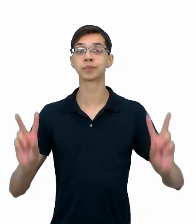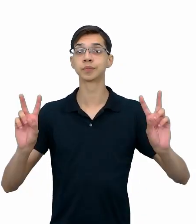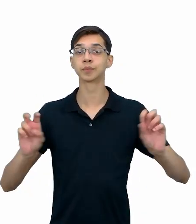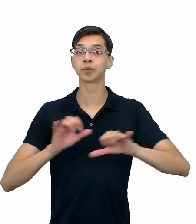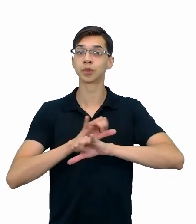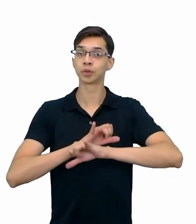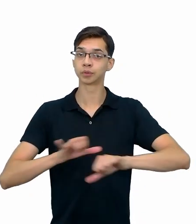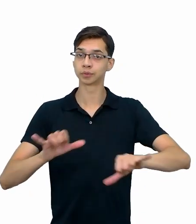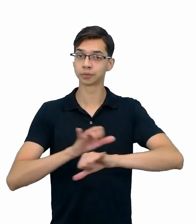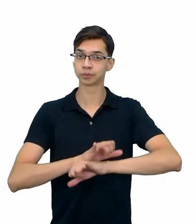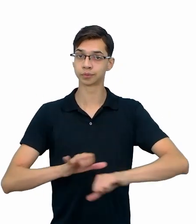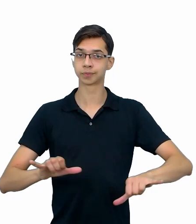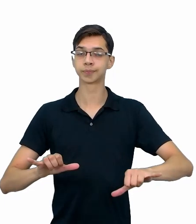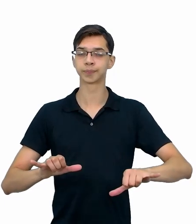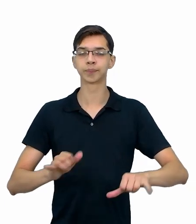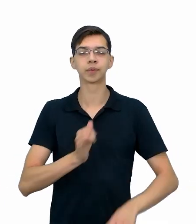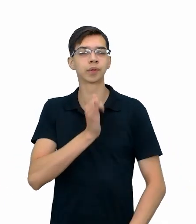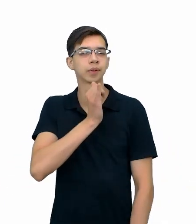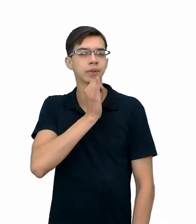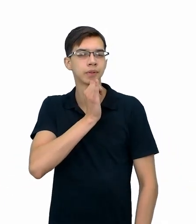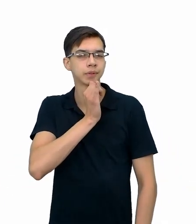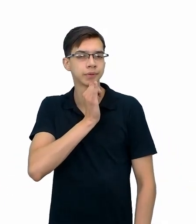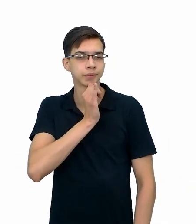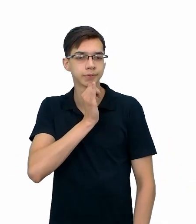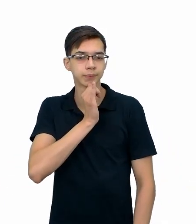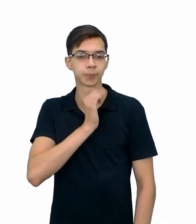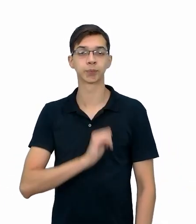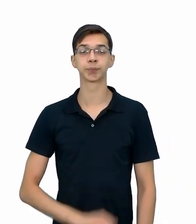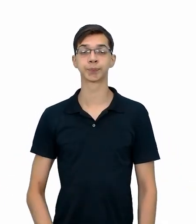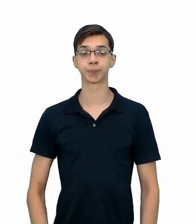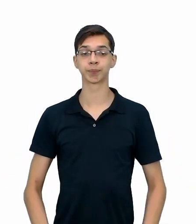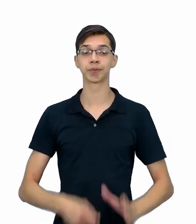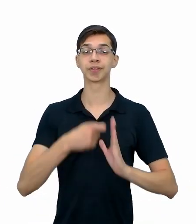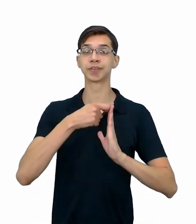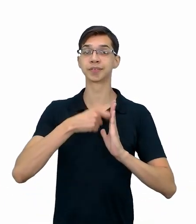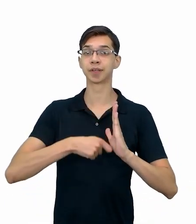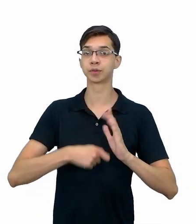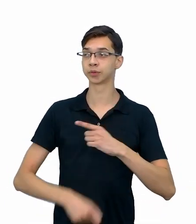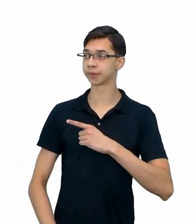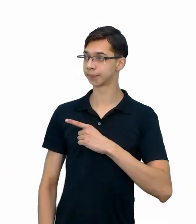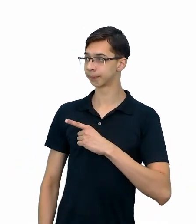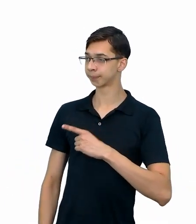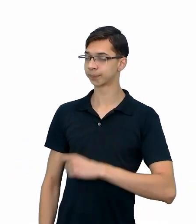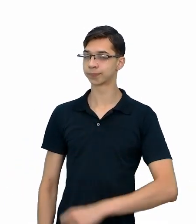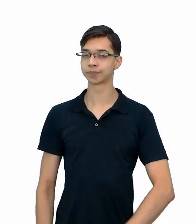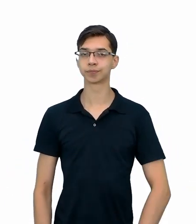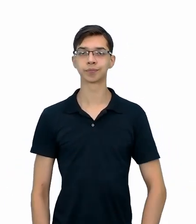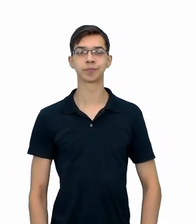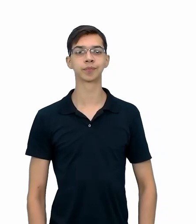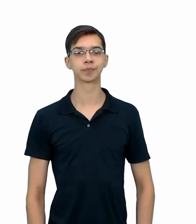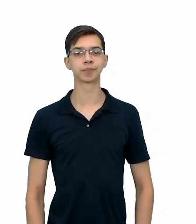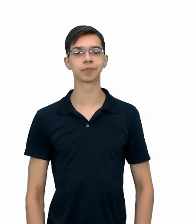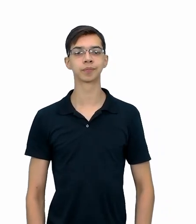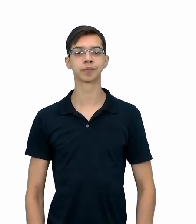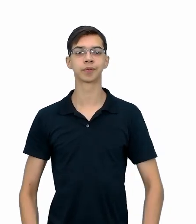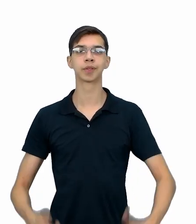podem ser trazidas para ele. Por exemplo, aqui a gente tem esse texto que vai falar sobre essa explosão. A gente pode trazer